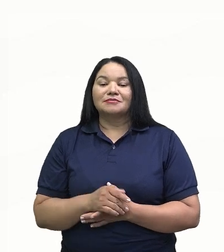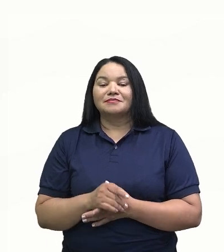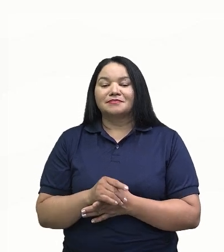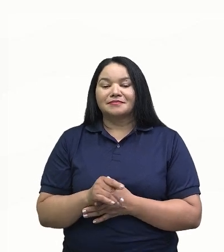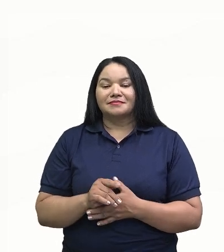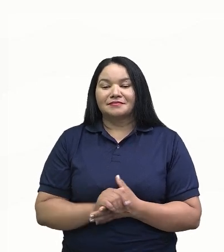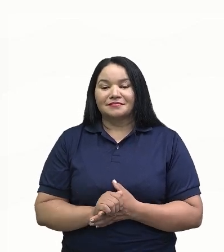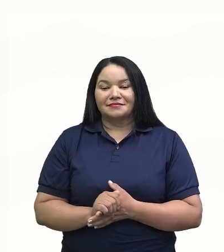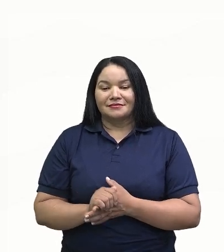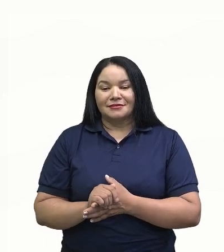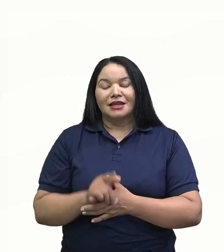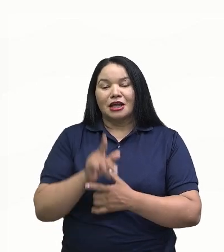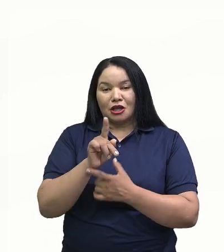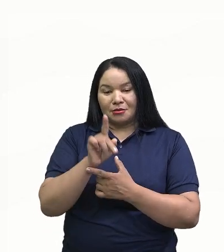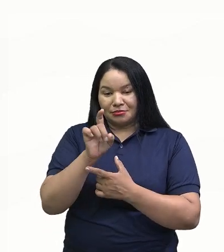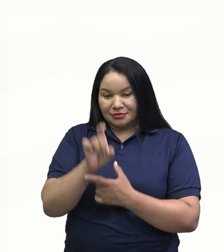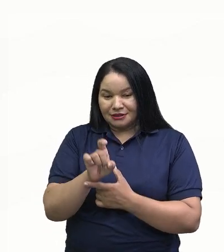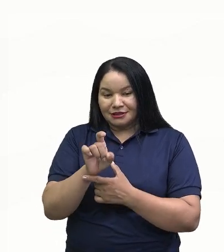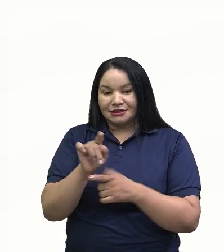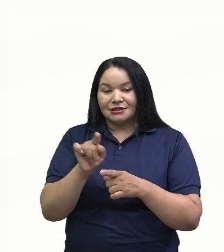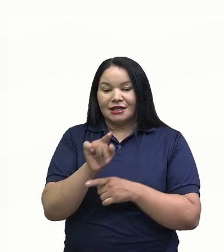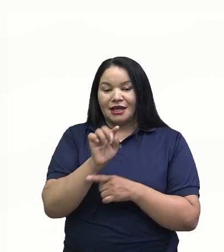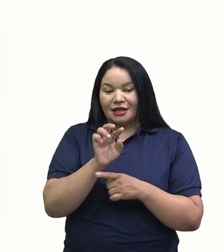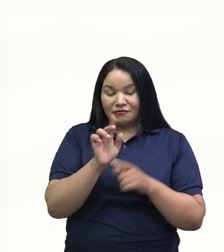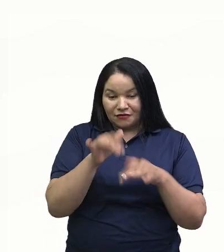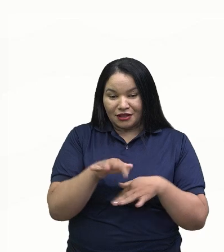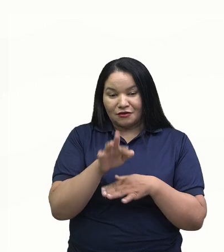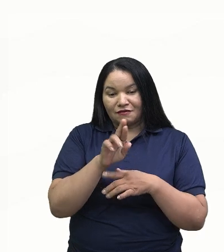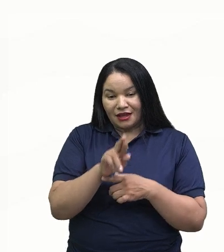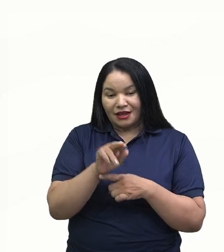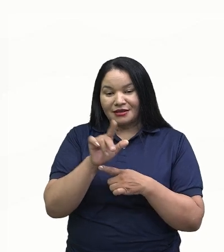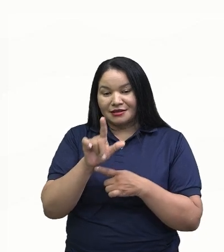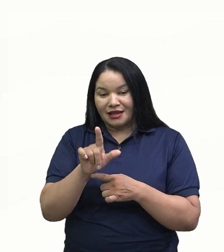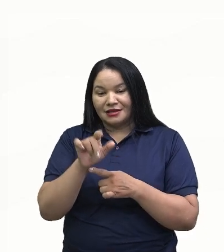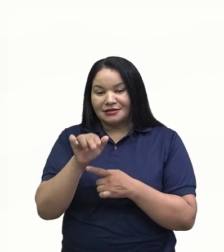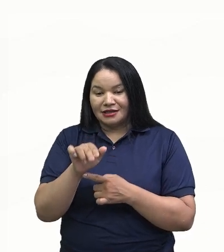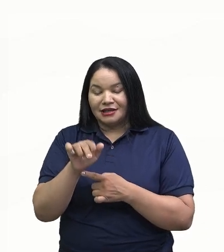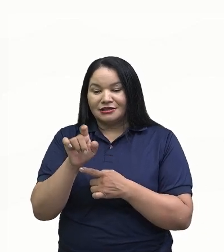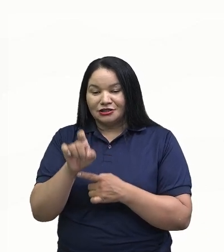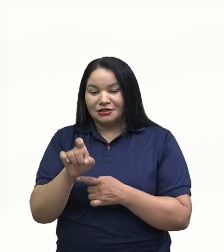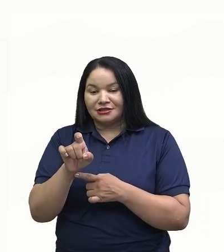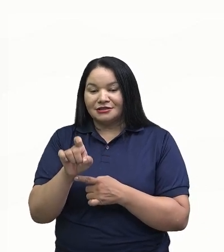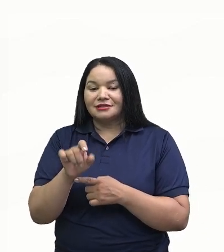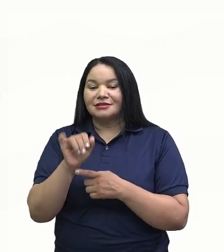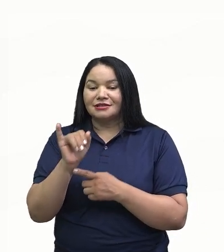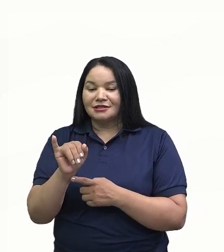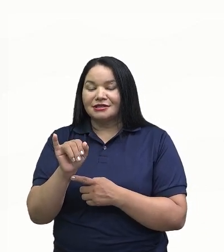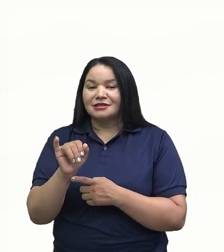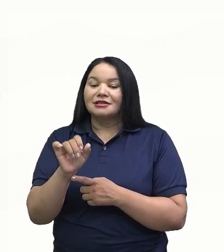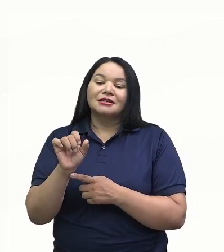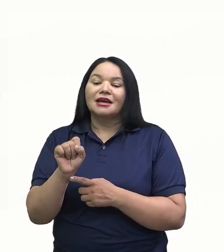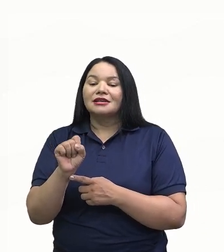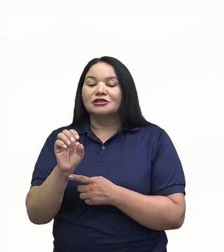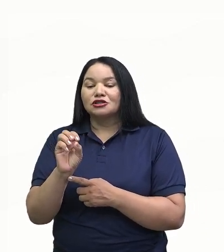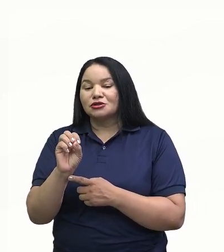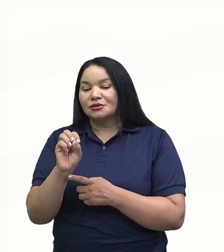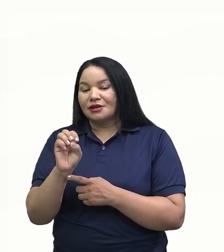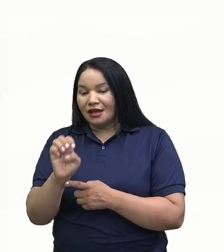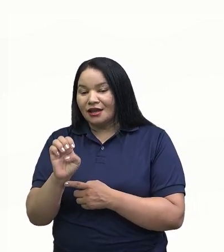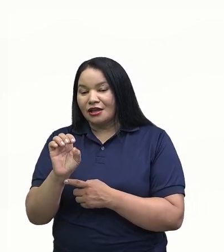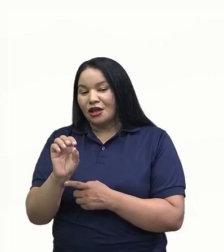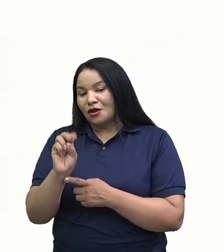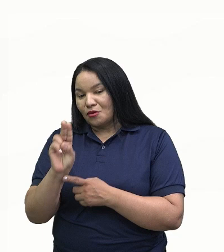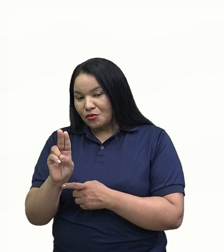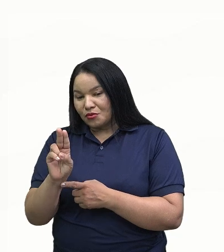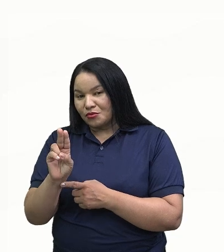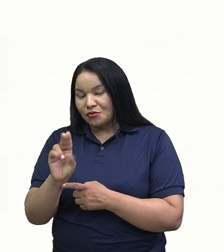R, L, N, X, I ou is, U ou us. Vamos ver como é que ficam